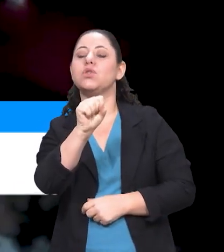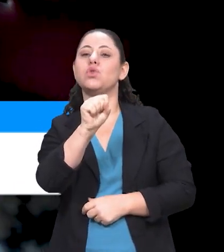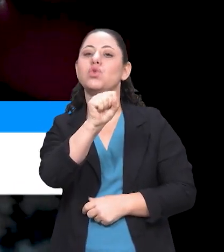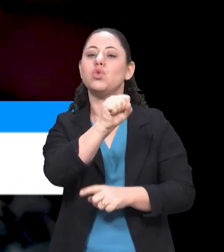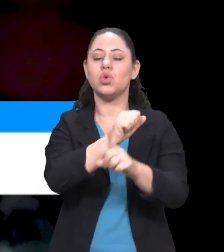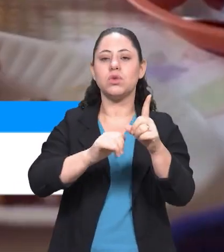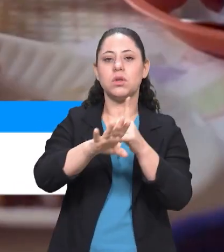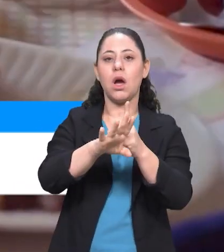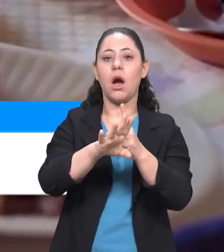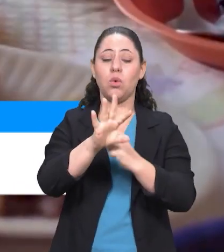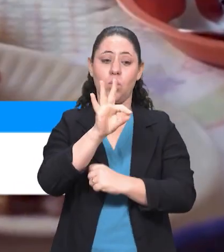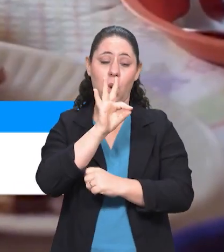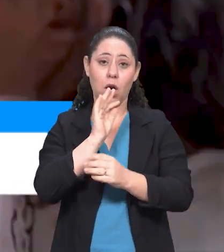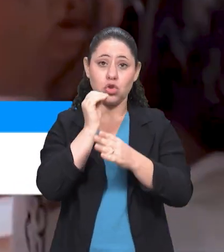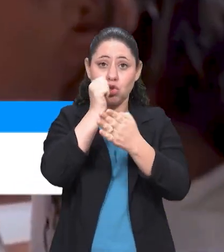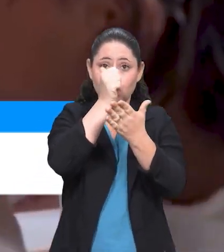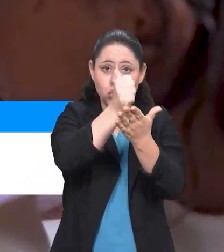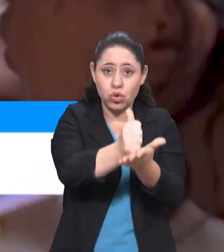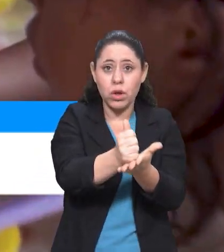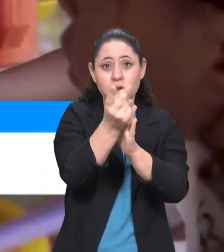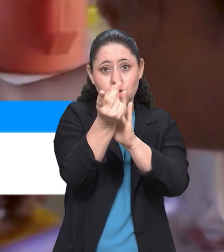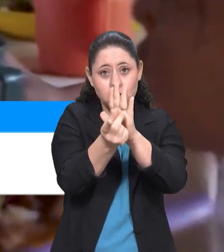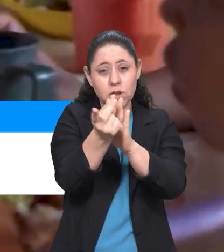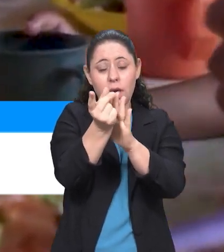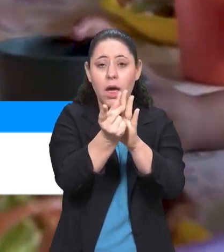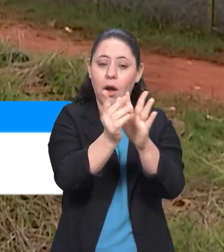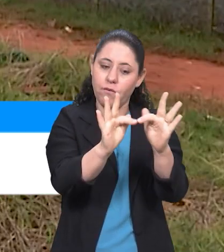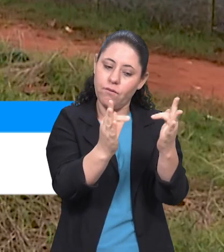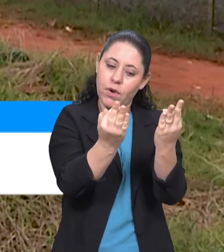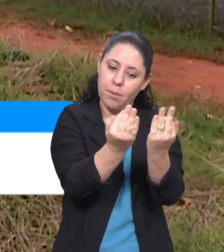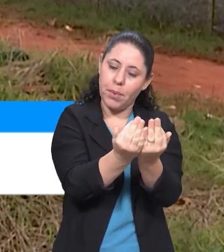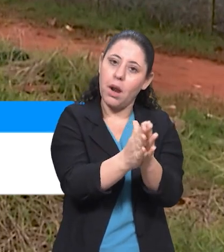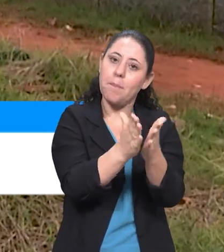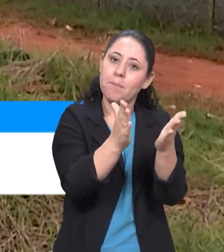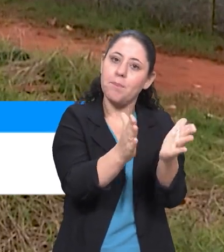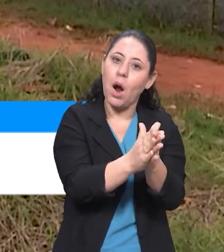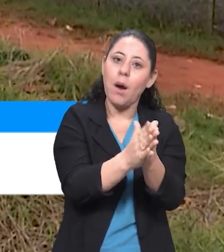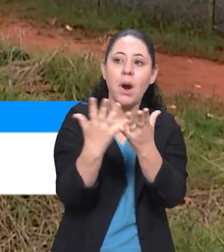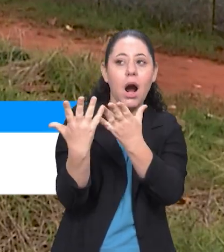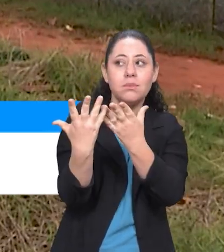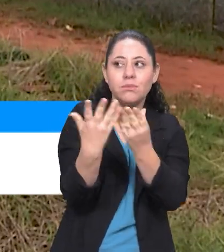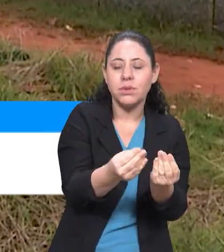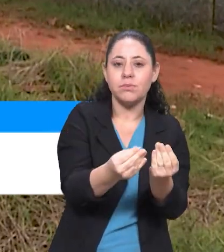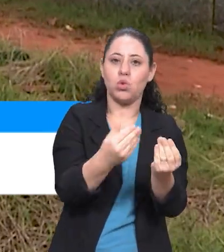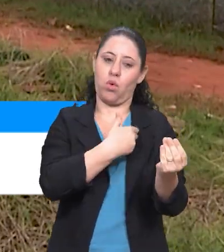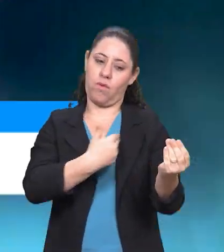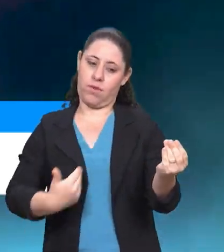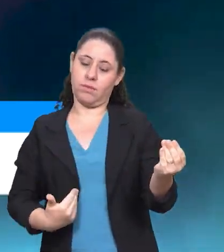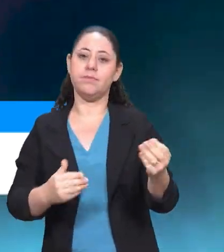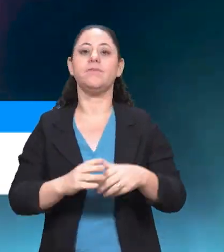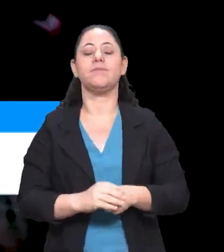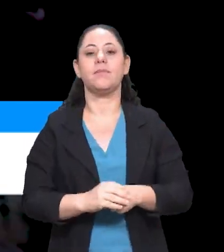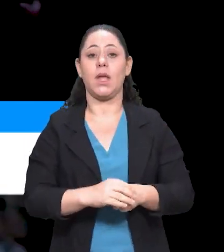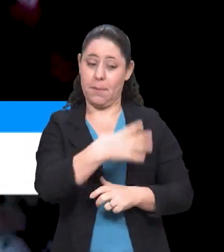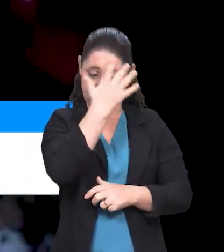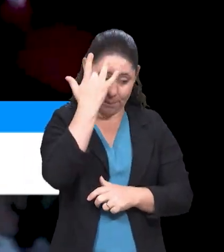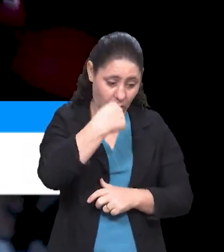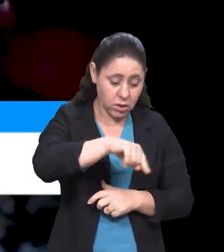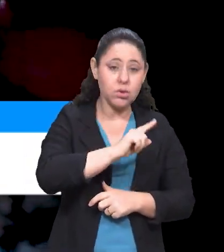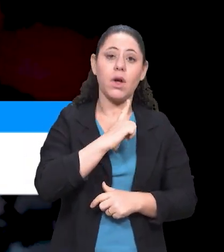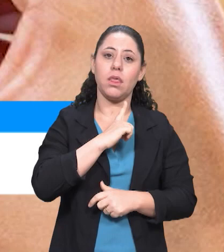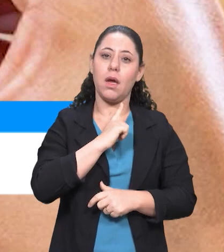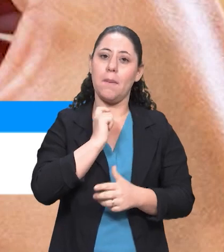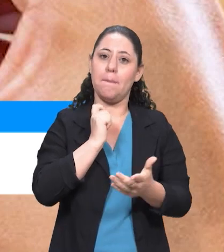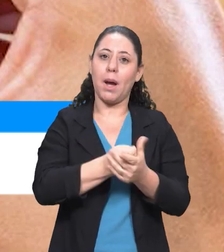social é um auxílio financeiro concedido pelo governo do estado às famílias em situação de vulnerabilidade o beneficiário